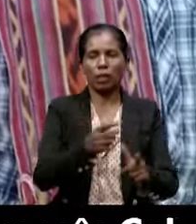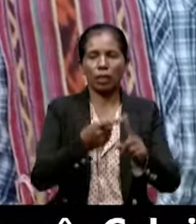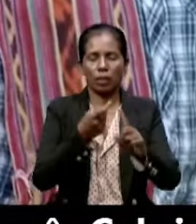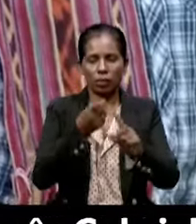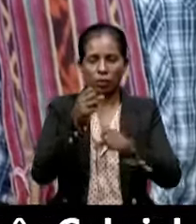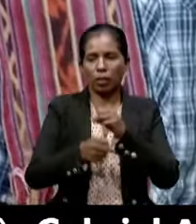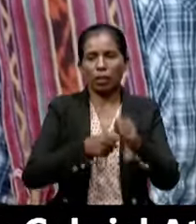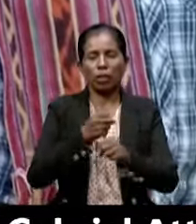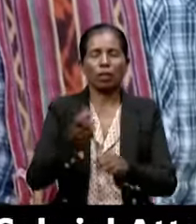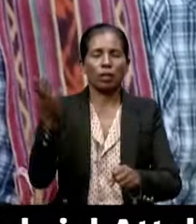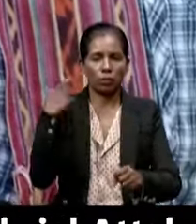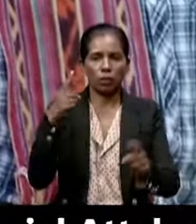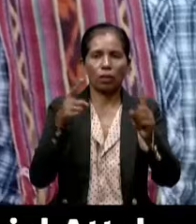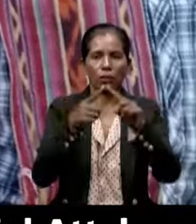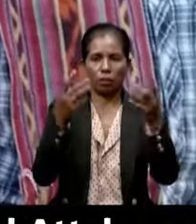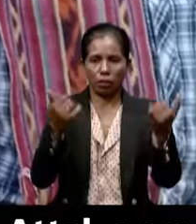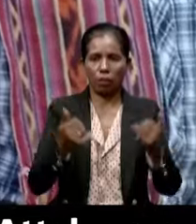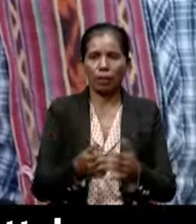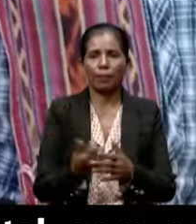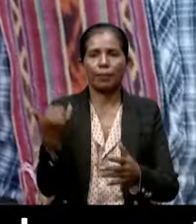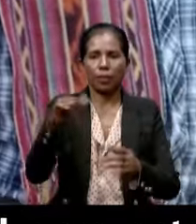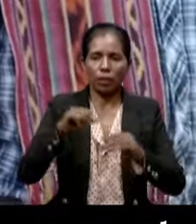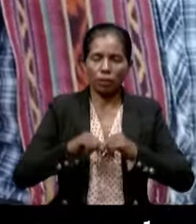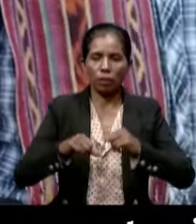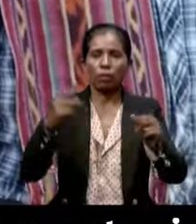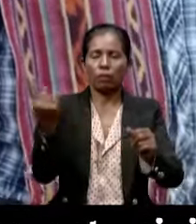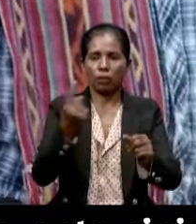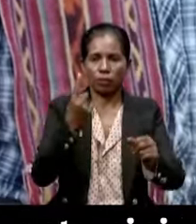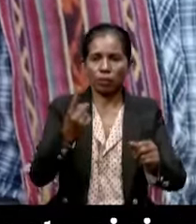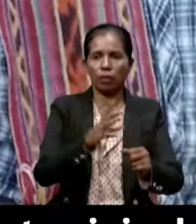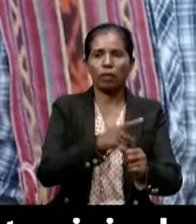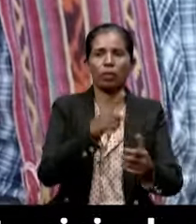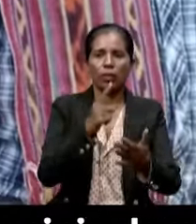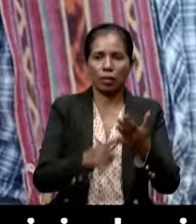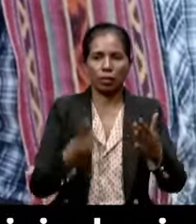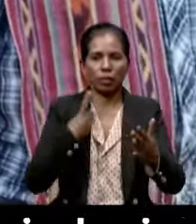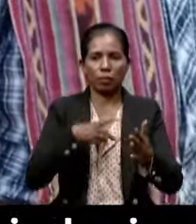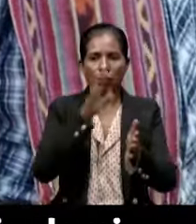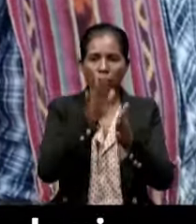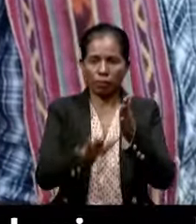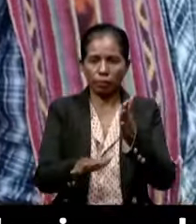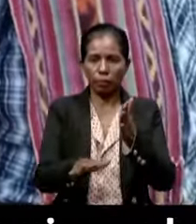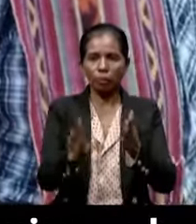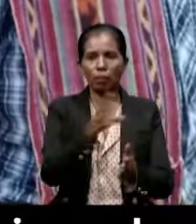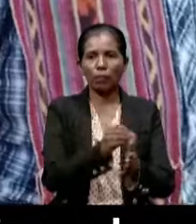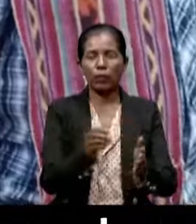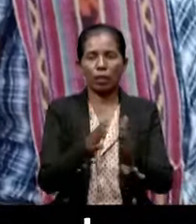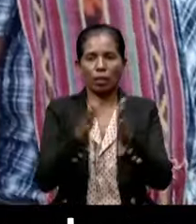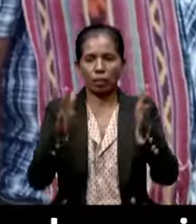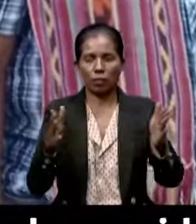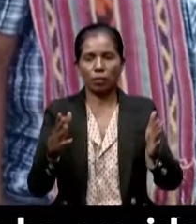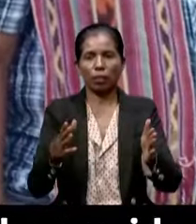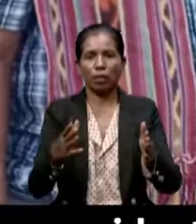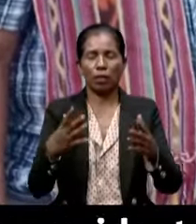kotu mai ia ate agora. E sira continua na fatin, o isama que tabela a menos, no abot a rico na